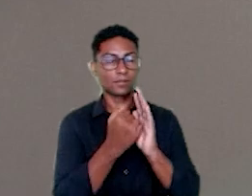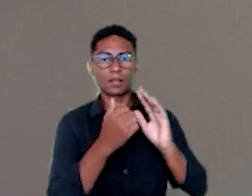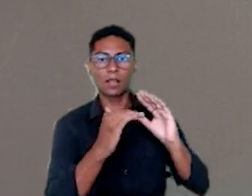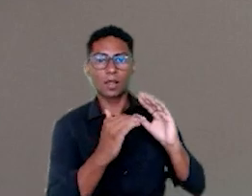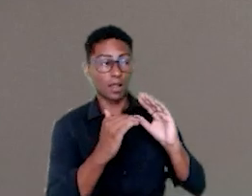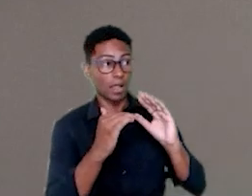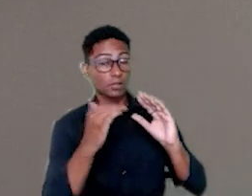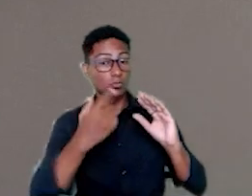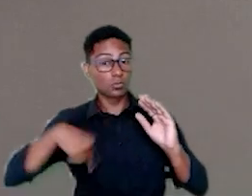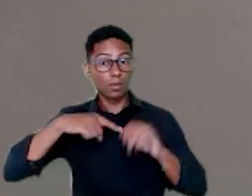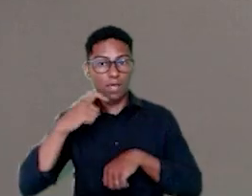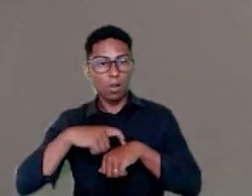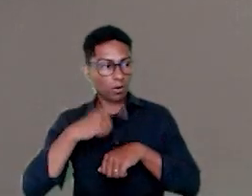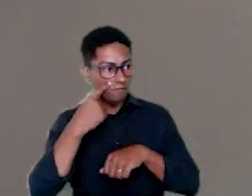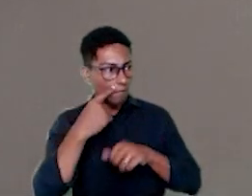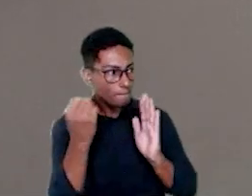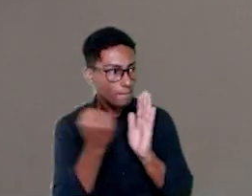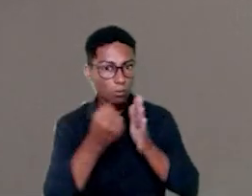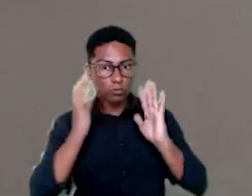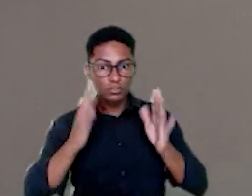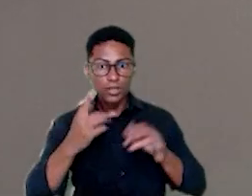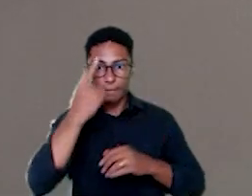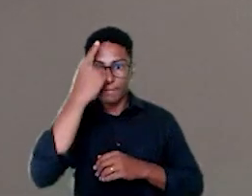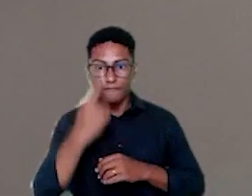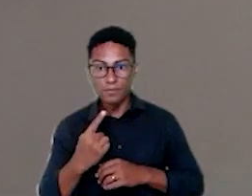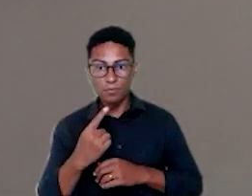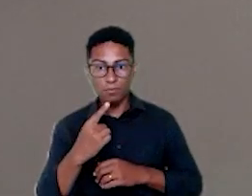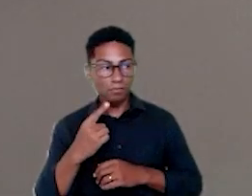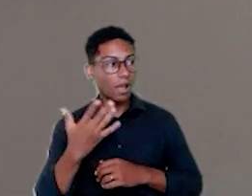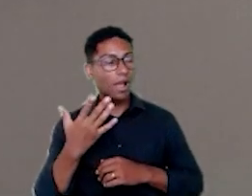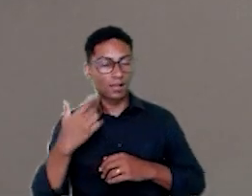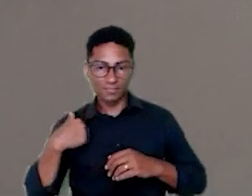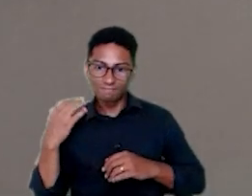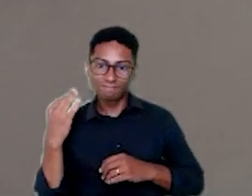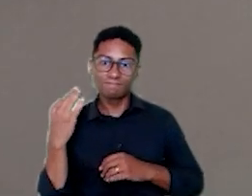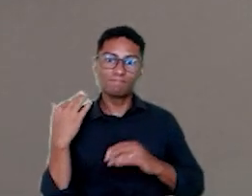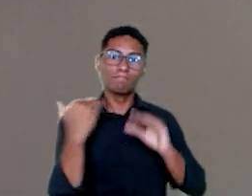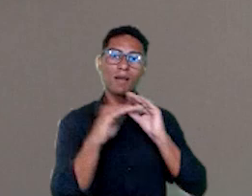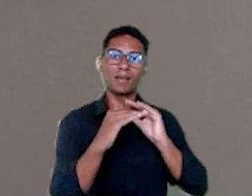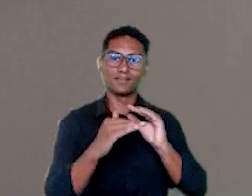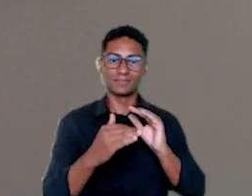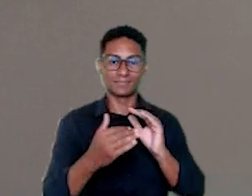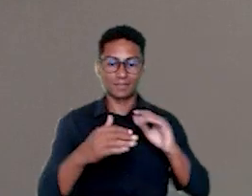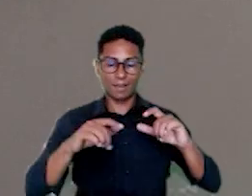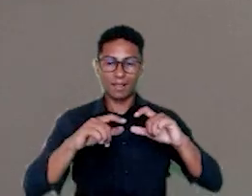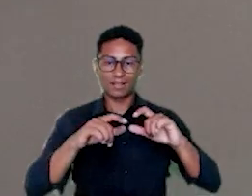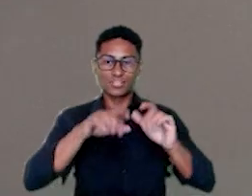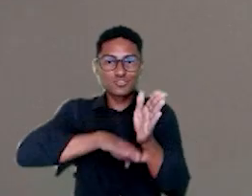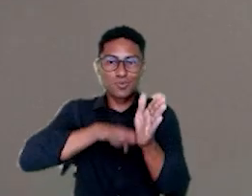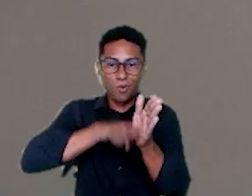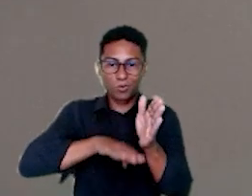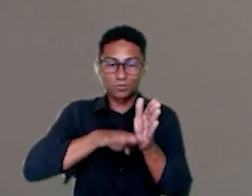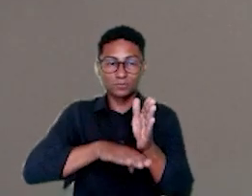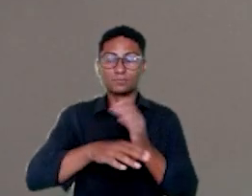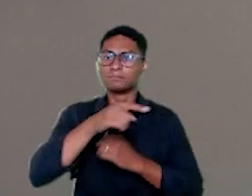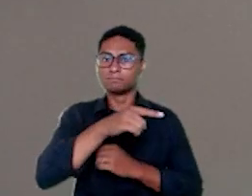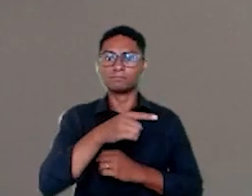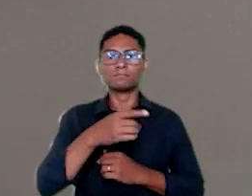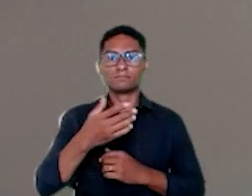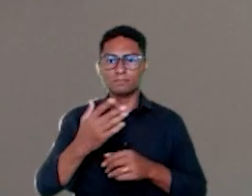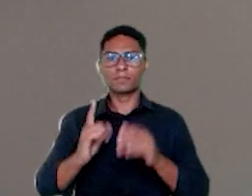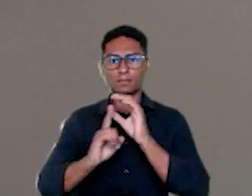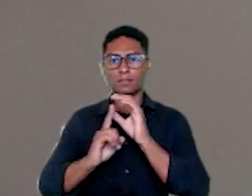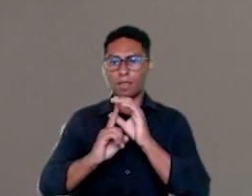de desconto. Isso é muito legal, porque o cliente ele tem essa satisfação de interagir